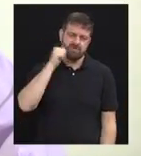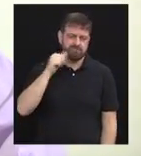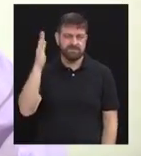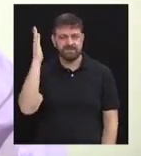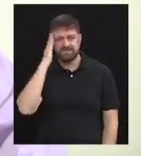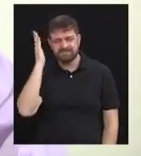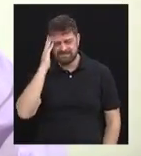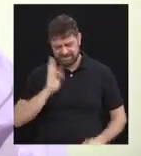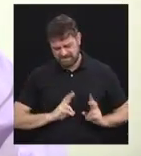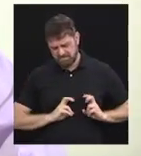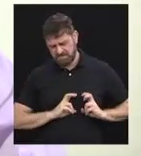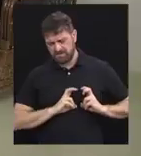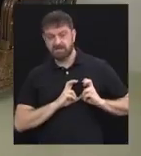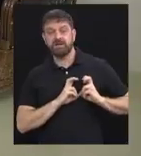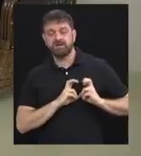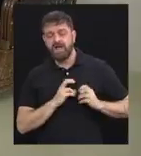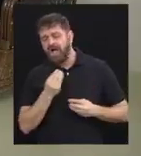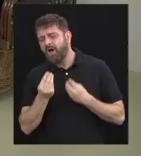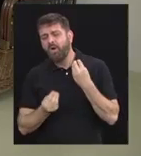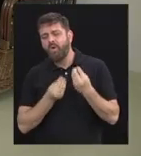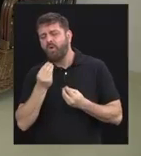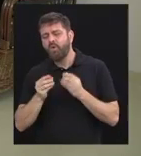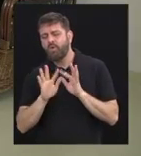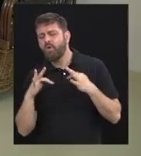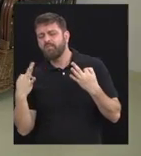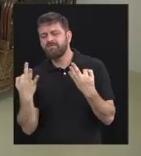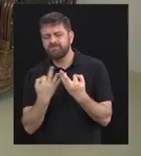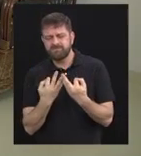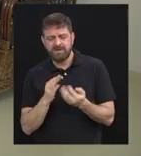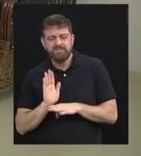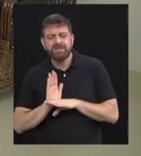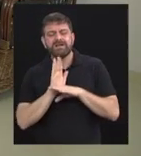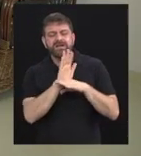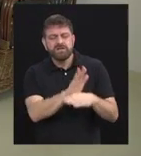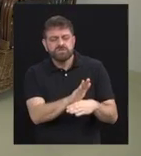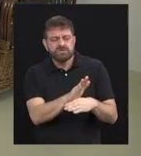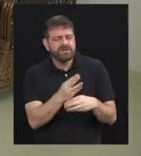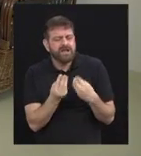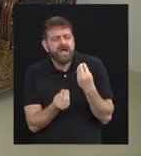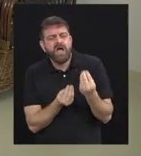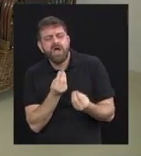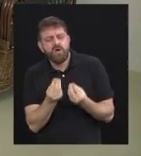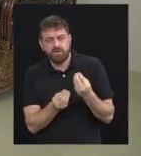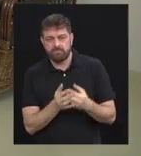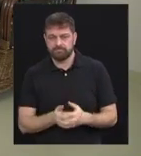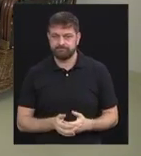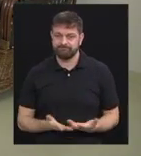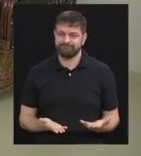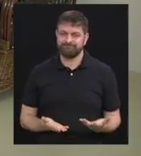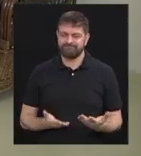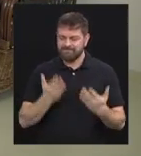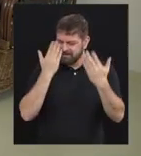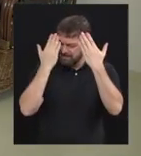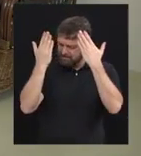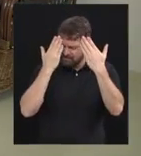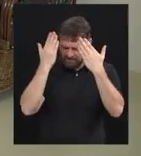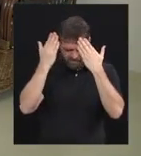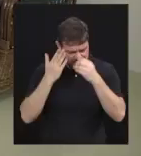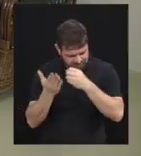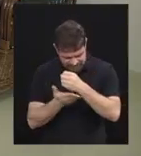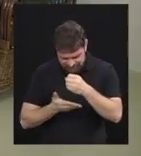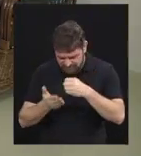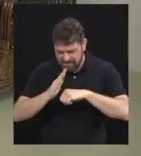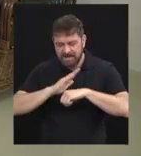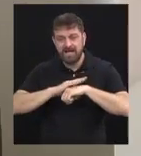descobre que tem câncer de mama, né? Qual é o apoio, qual é o suporte que essa família deve... O apoio psicológico é fundamental,